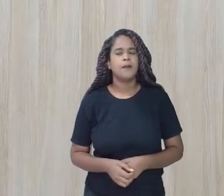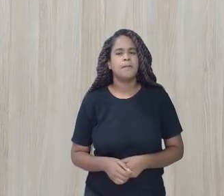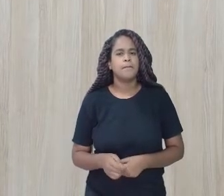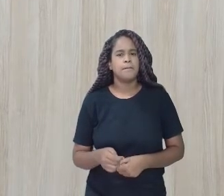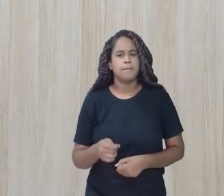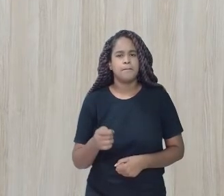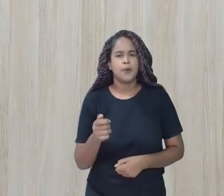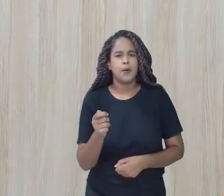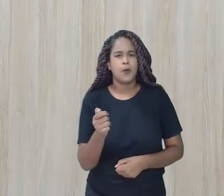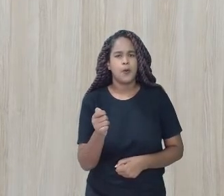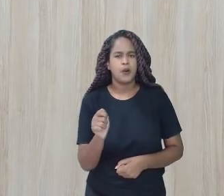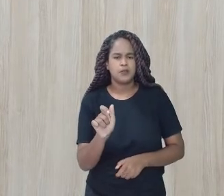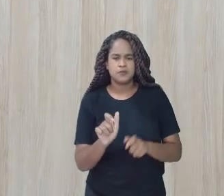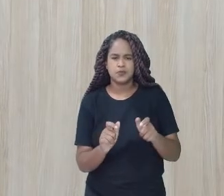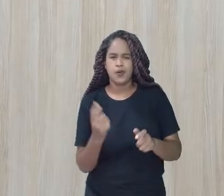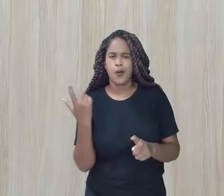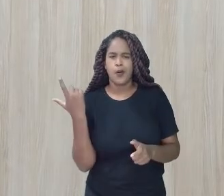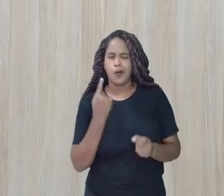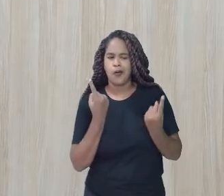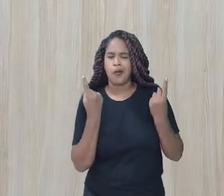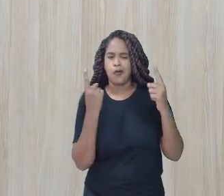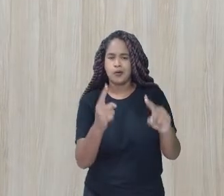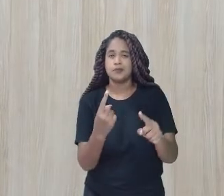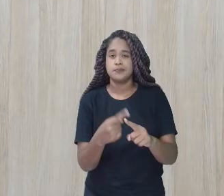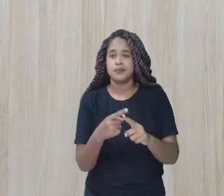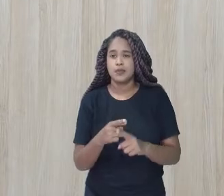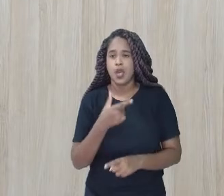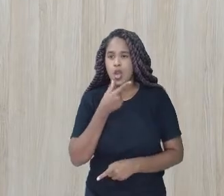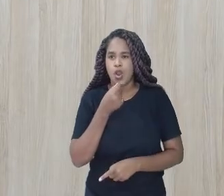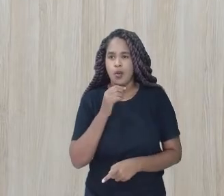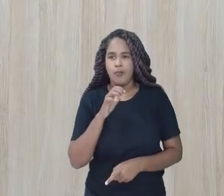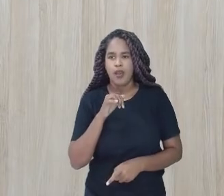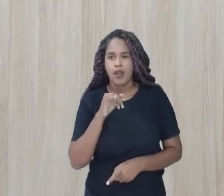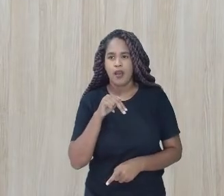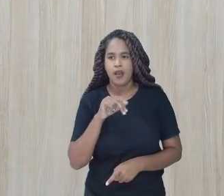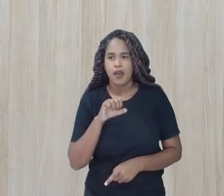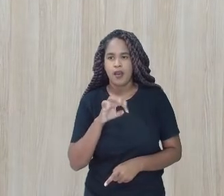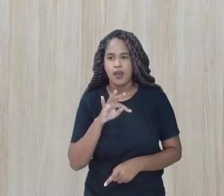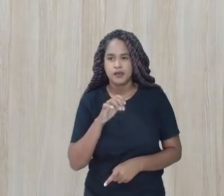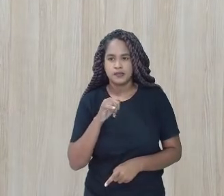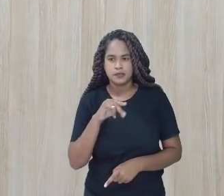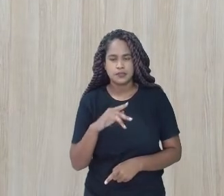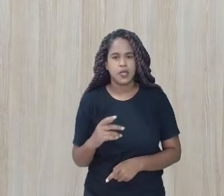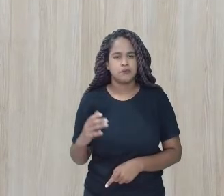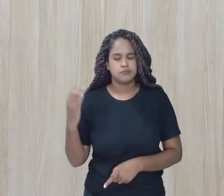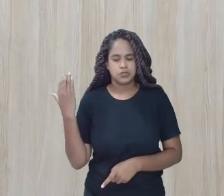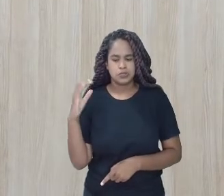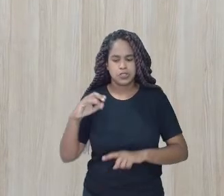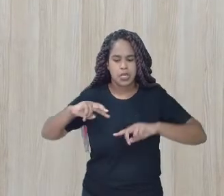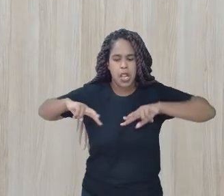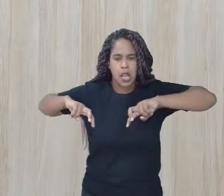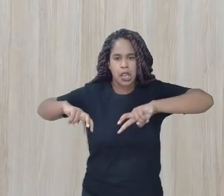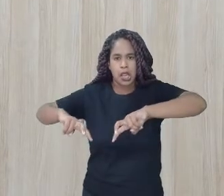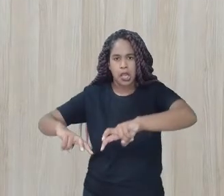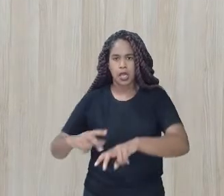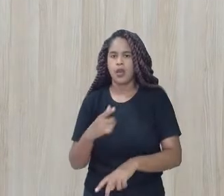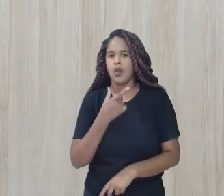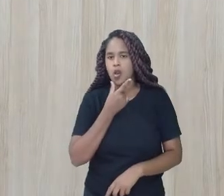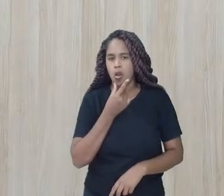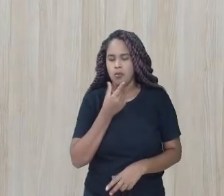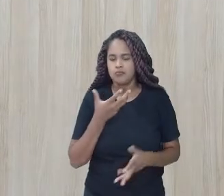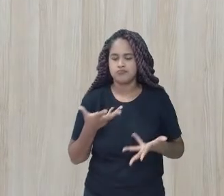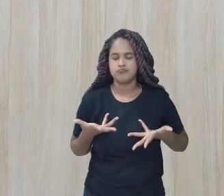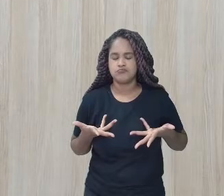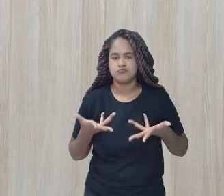rebater Einstein, que era esse físico brilhante, que tanto contribuiu para a física mundial, então pouca gente